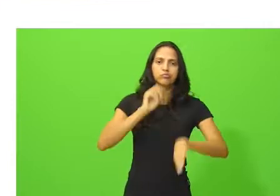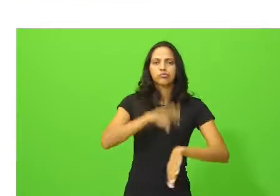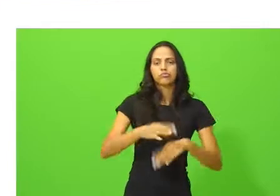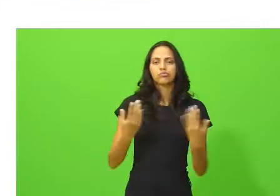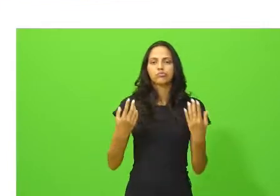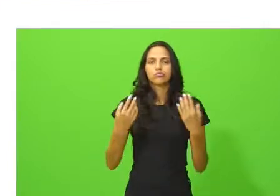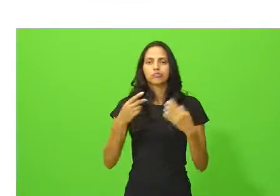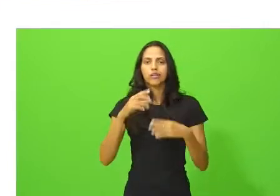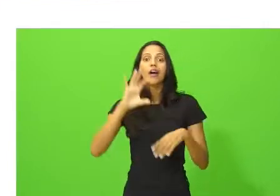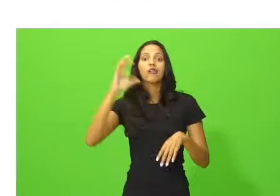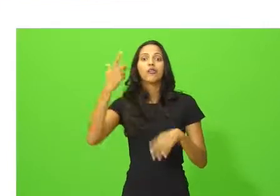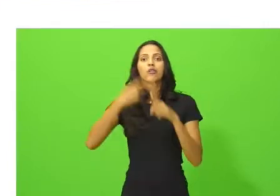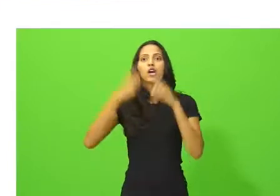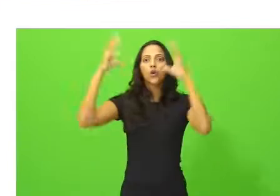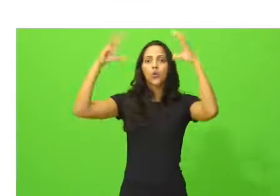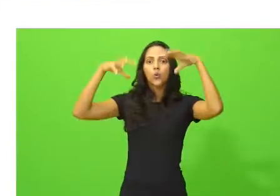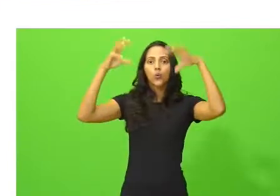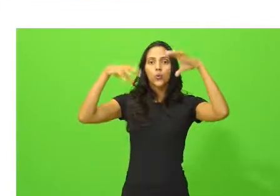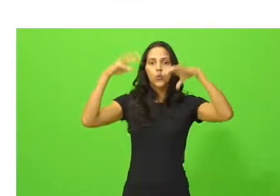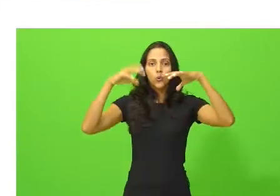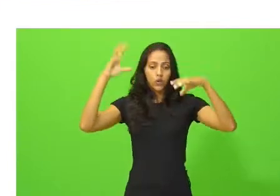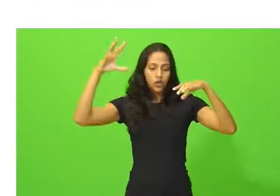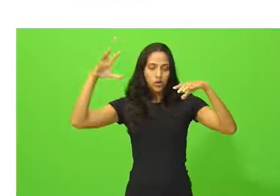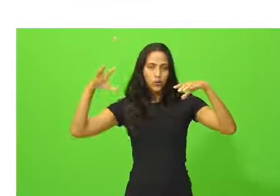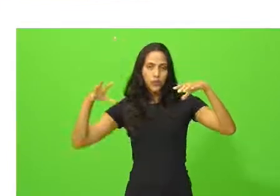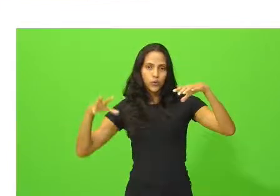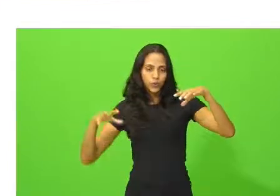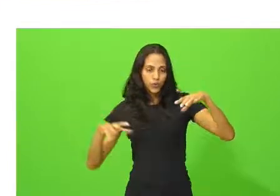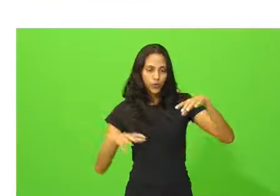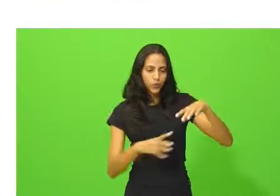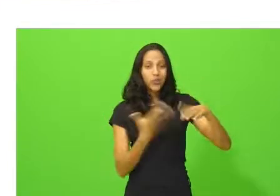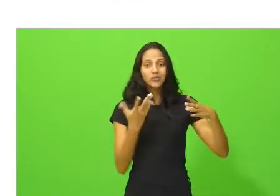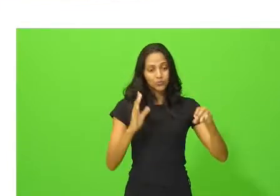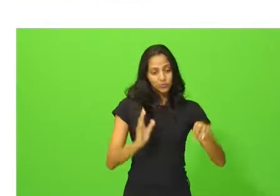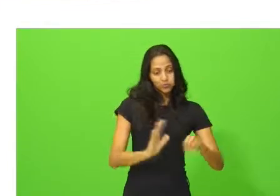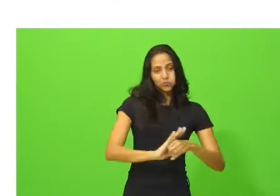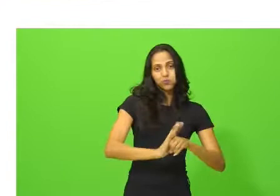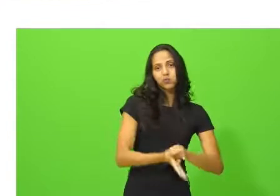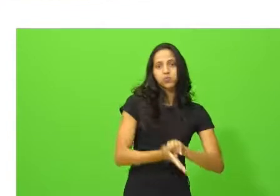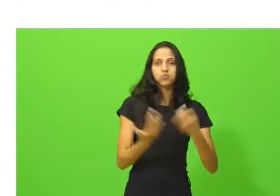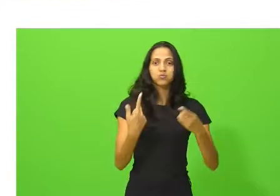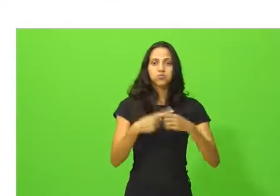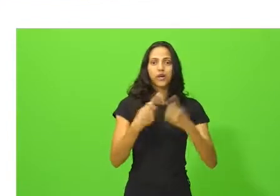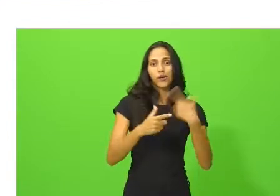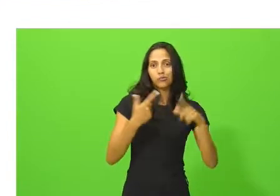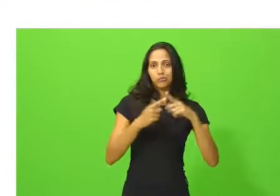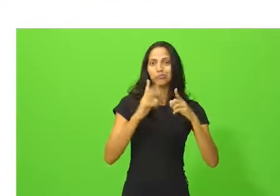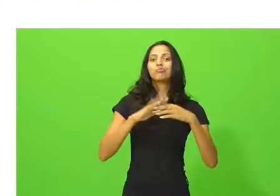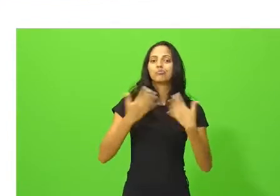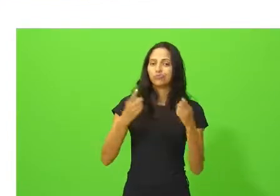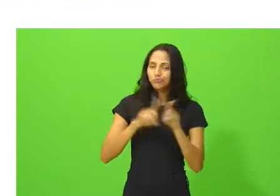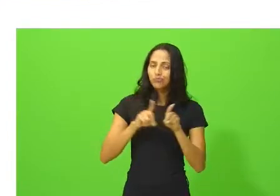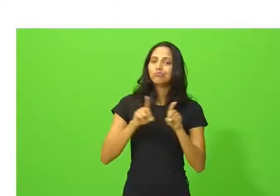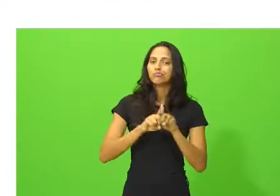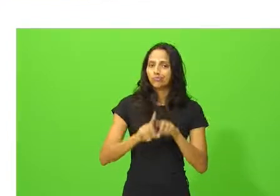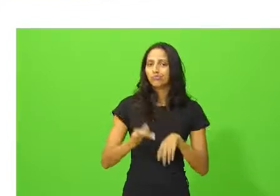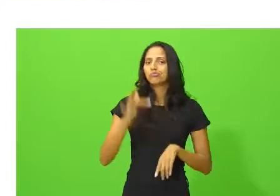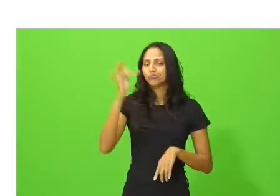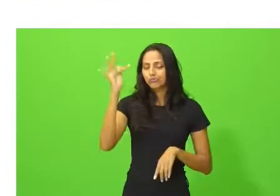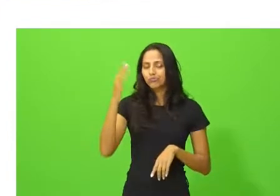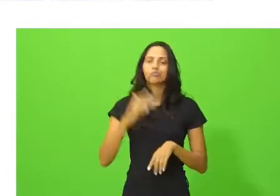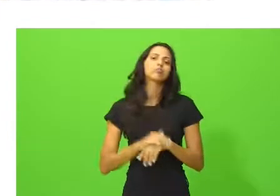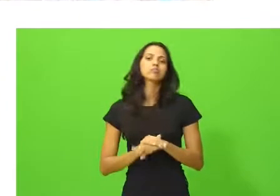primeira enxurrada isso aí vai entupir provavelmente, né, as galerias e os rios, etc. E a consequência vai ser extremamente